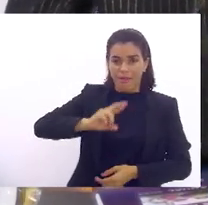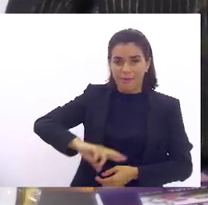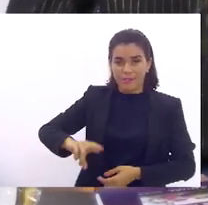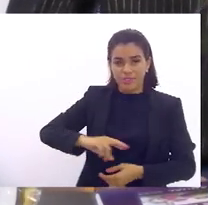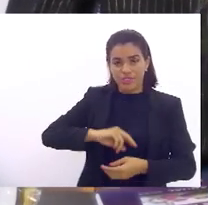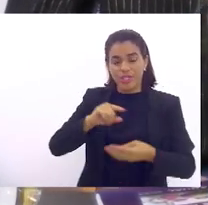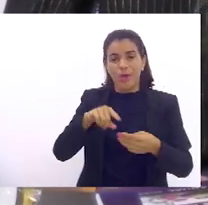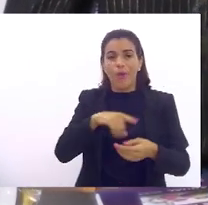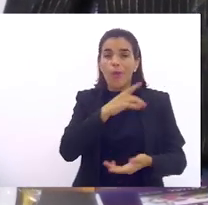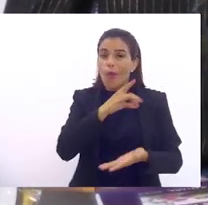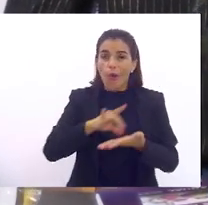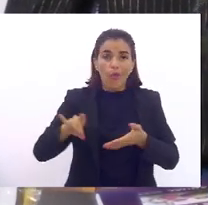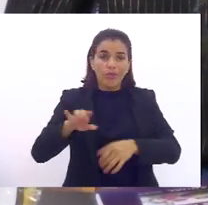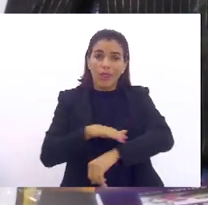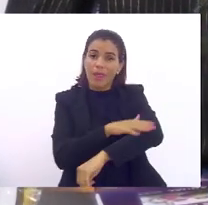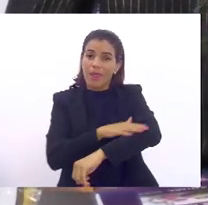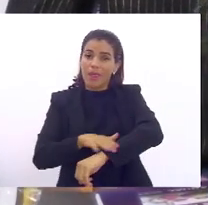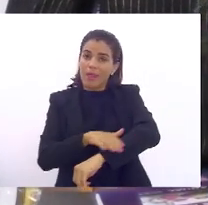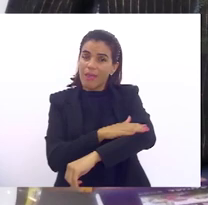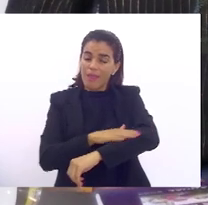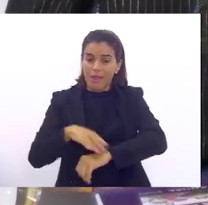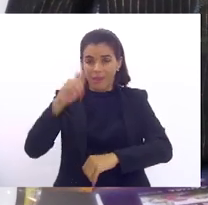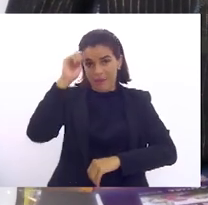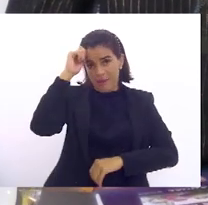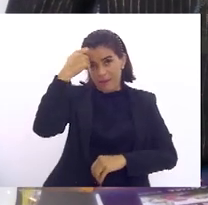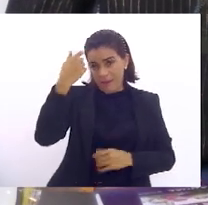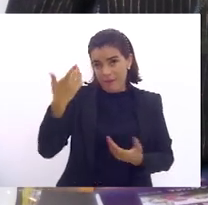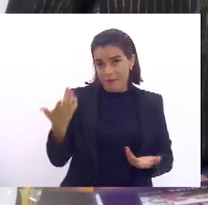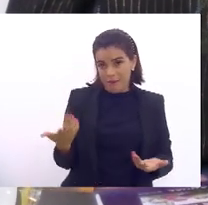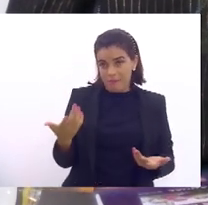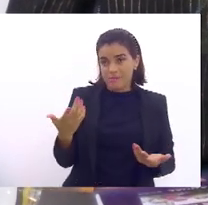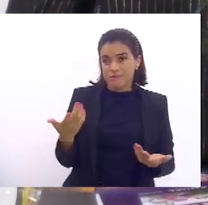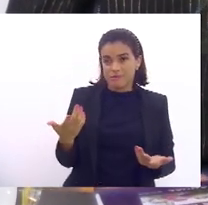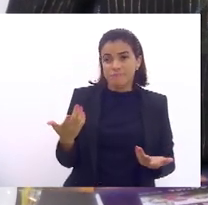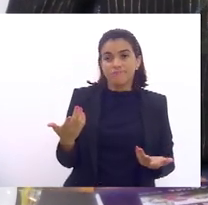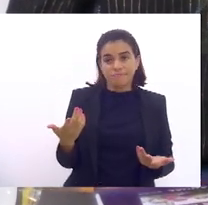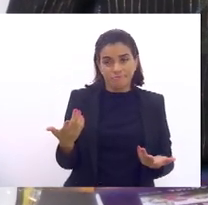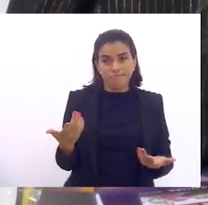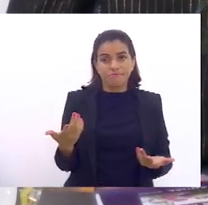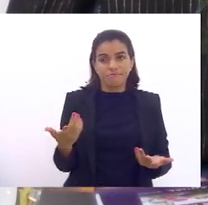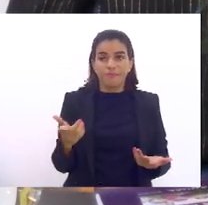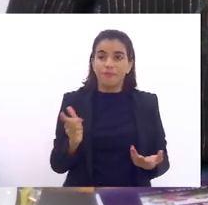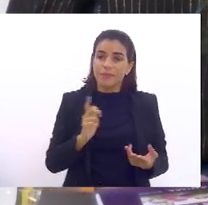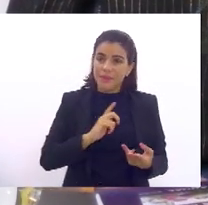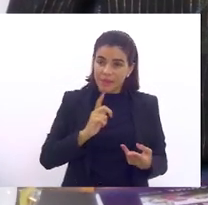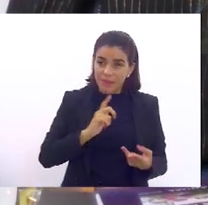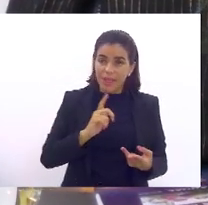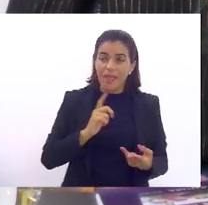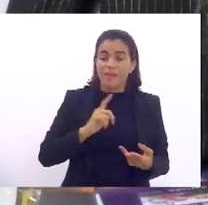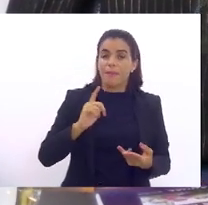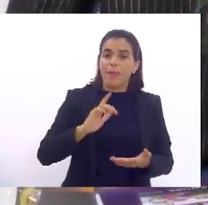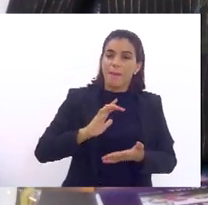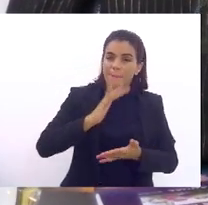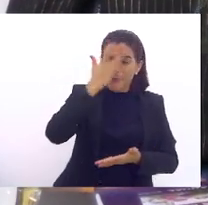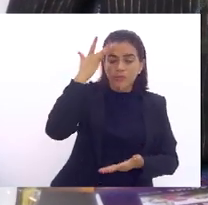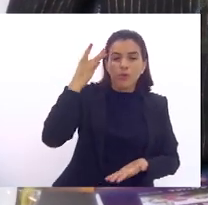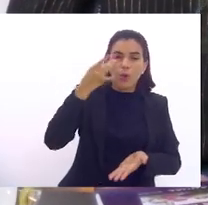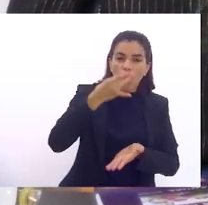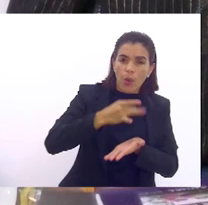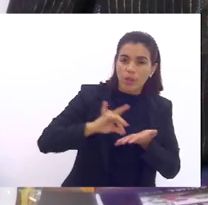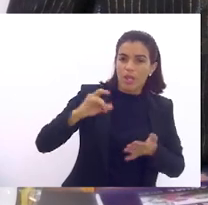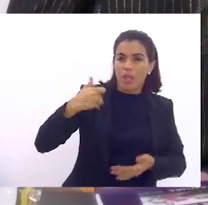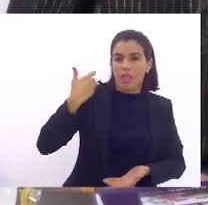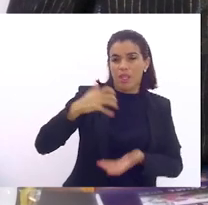três pontos no qual se abrange mais né temos a etari medade temos a